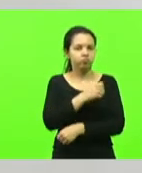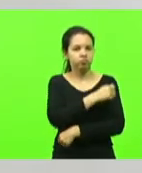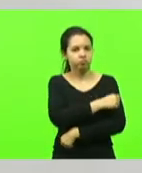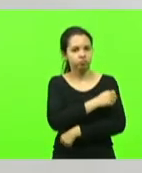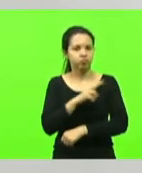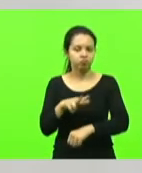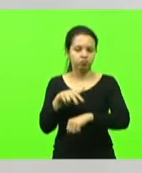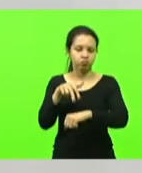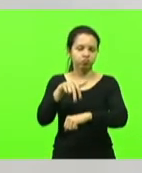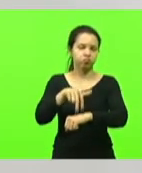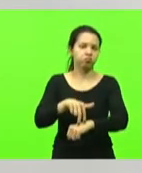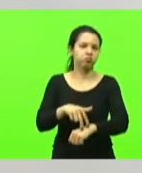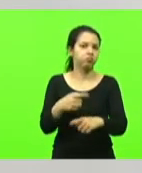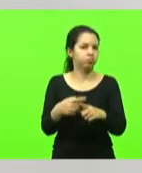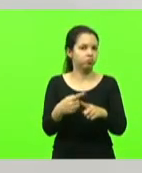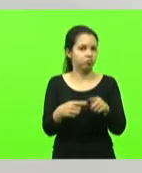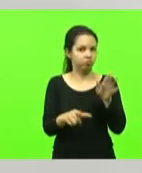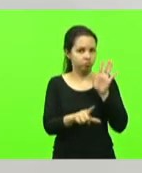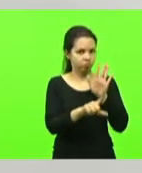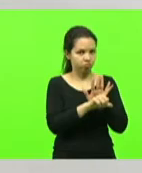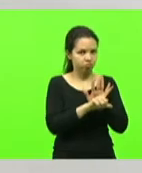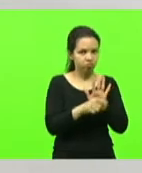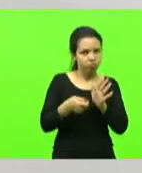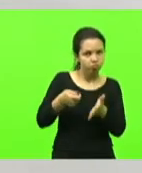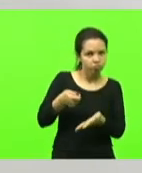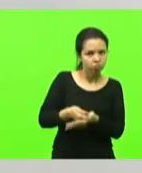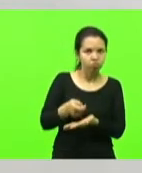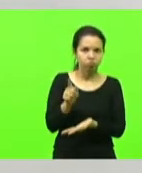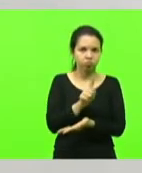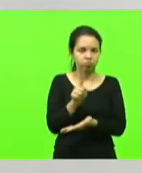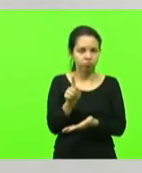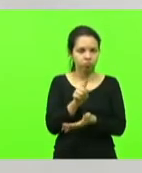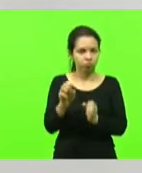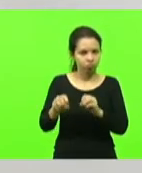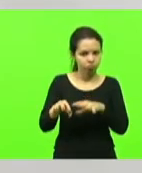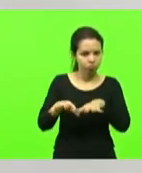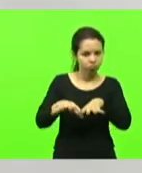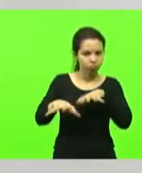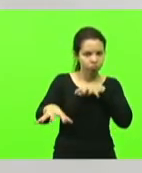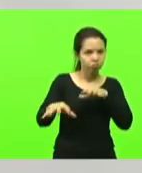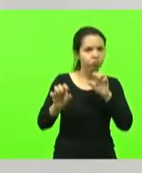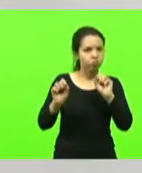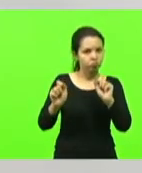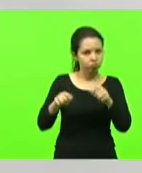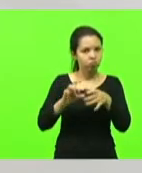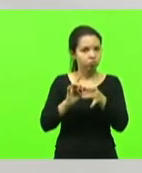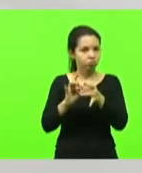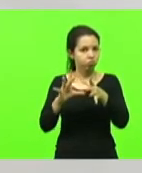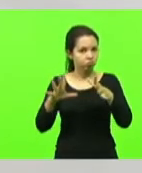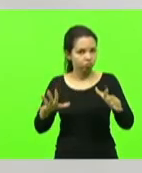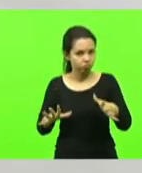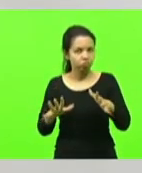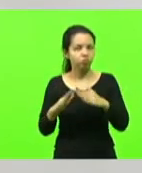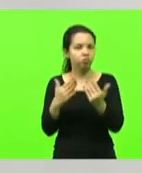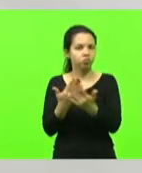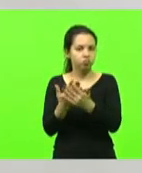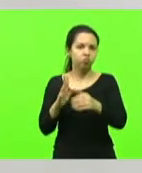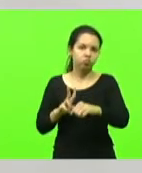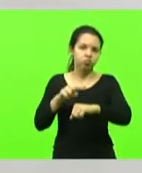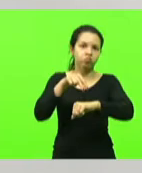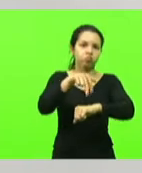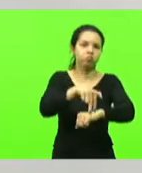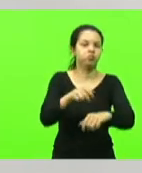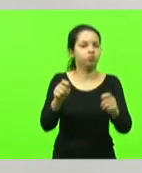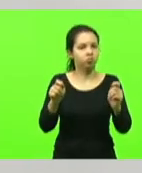lei já não obriga mais o ensino remoto e permite o ensino presencial, parece que alguns órgãos de controle, como a